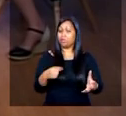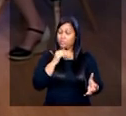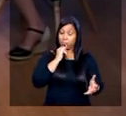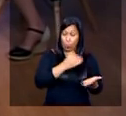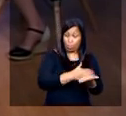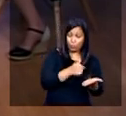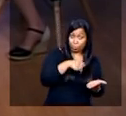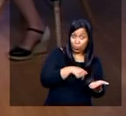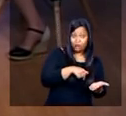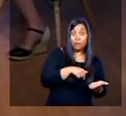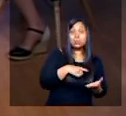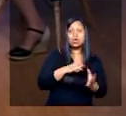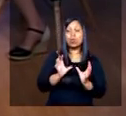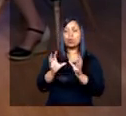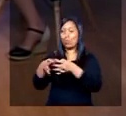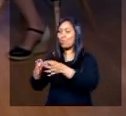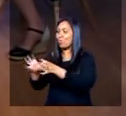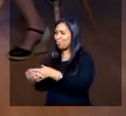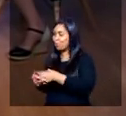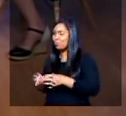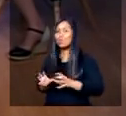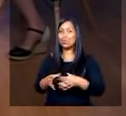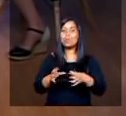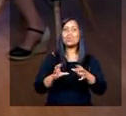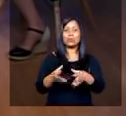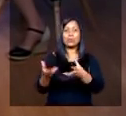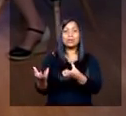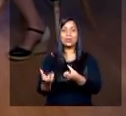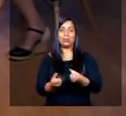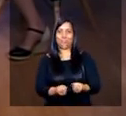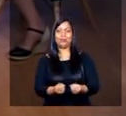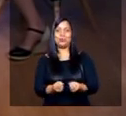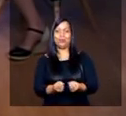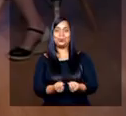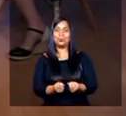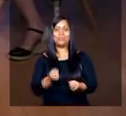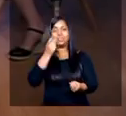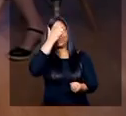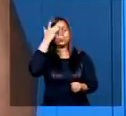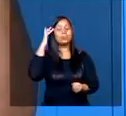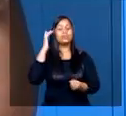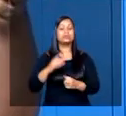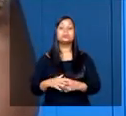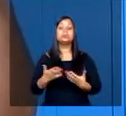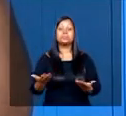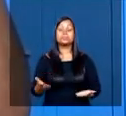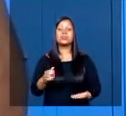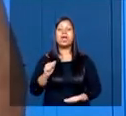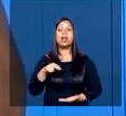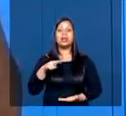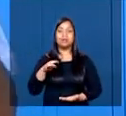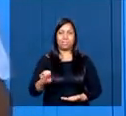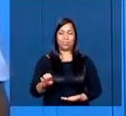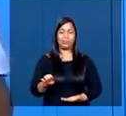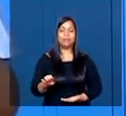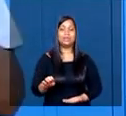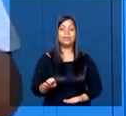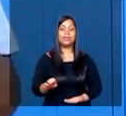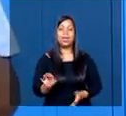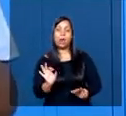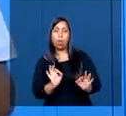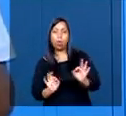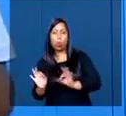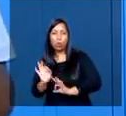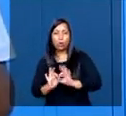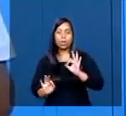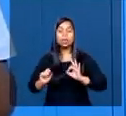gente, tenha grupos na cidade de São José do Rio Preto que acolham essas pessoas. A Aline, como osteopata, ela